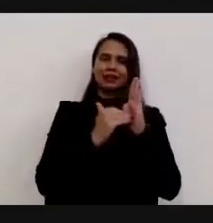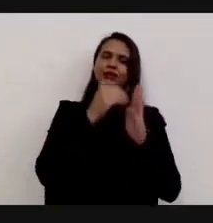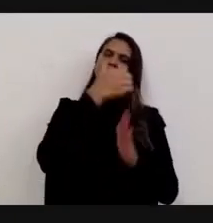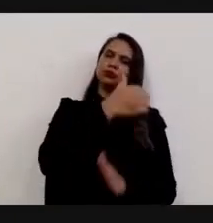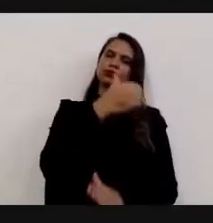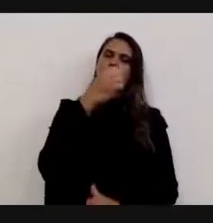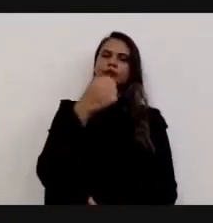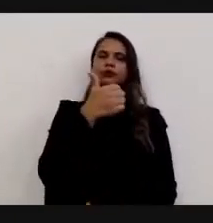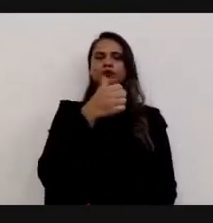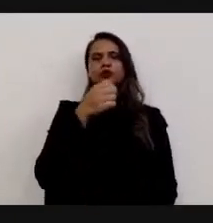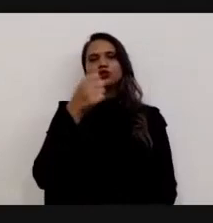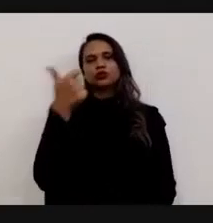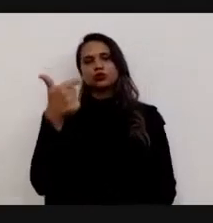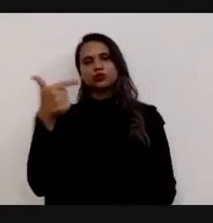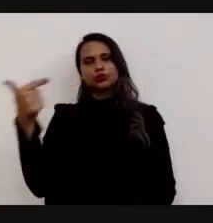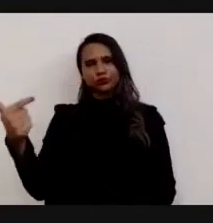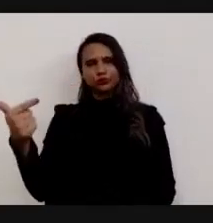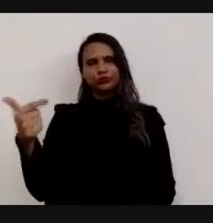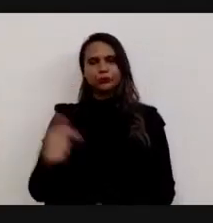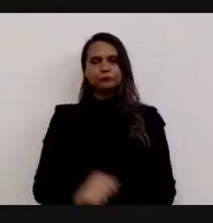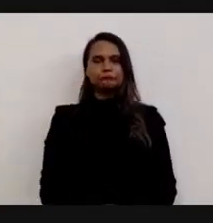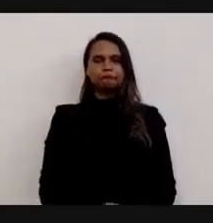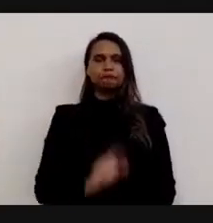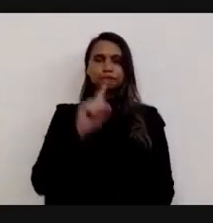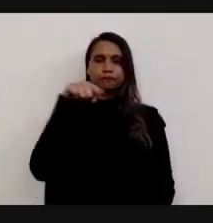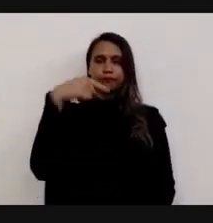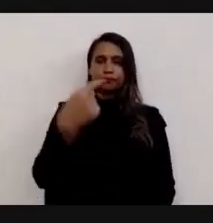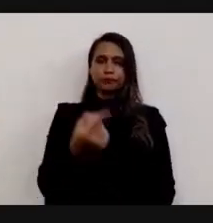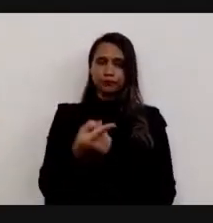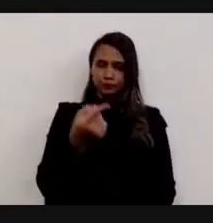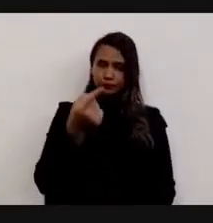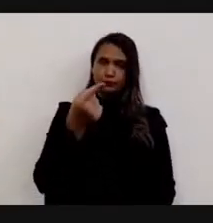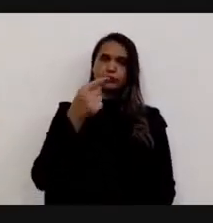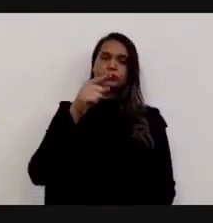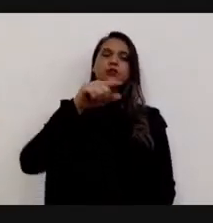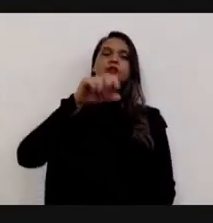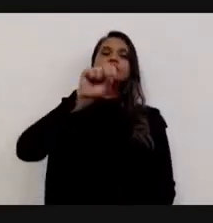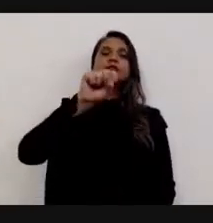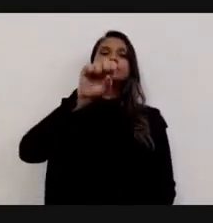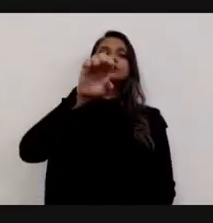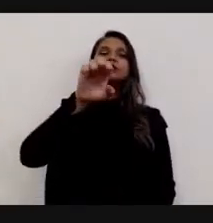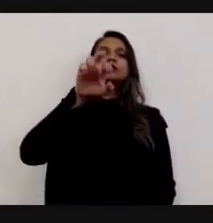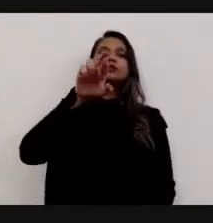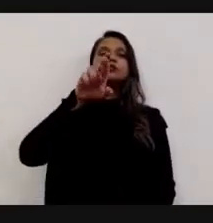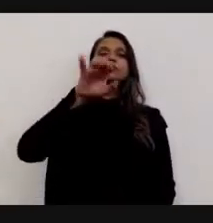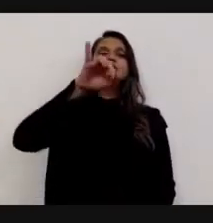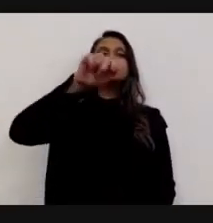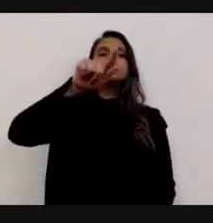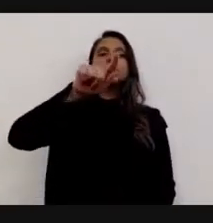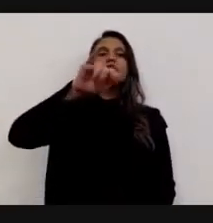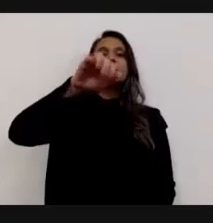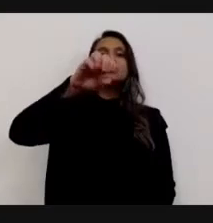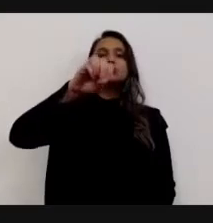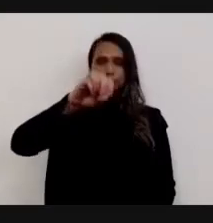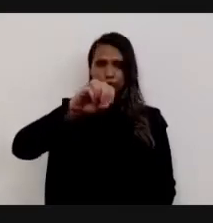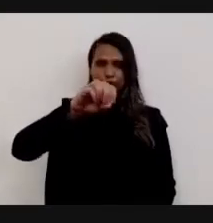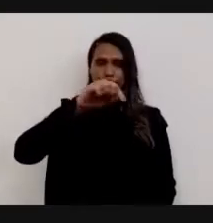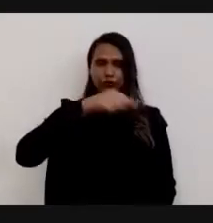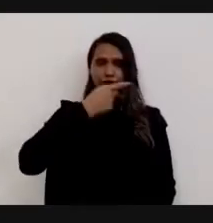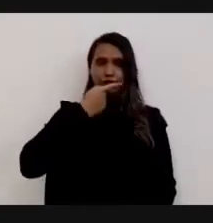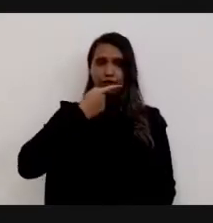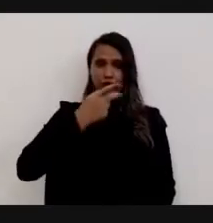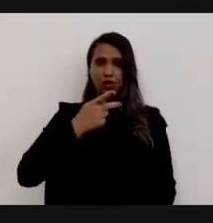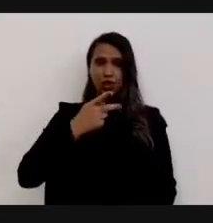Sérgio Fernandes Sena Pires fará a exposição do trabalho que traz o título de Síndrome